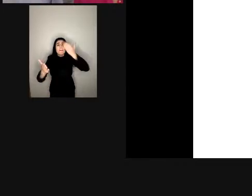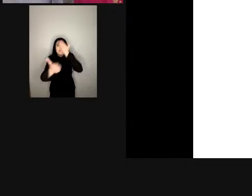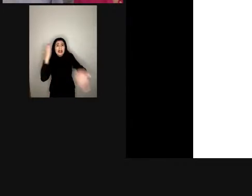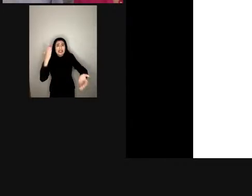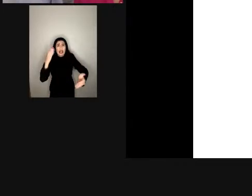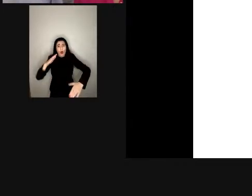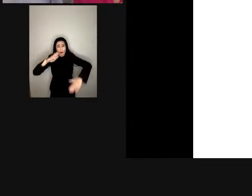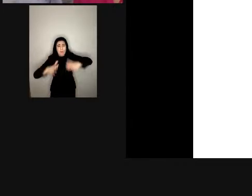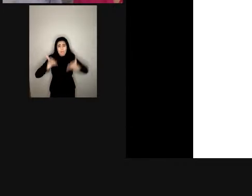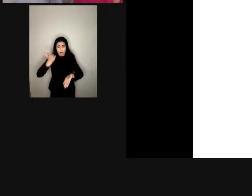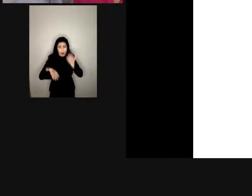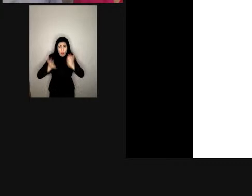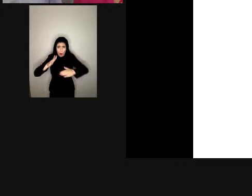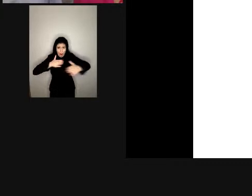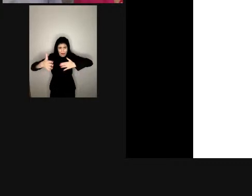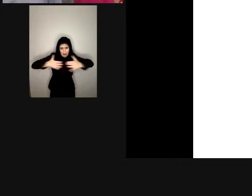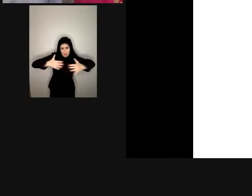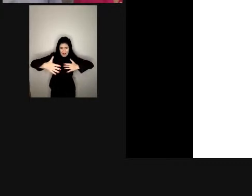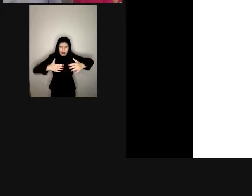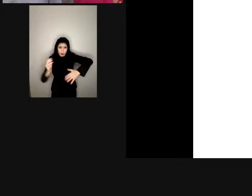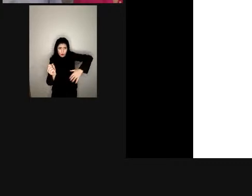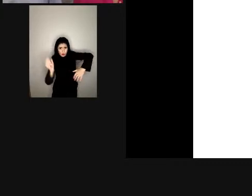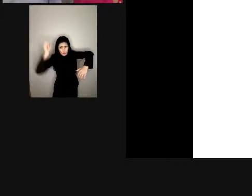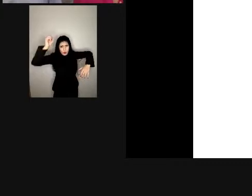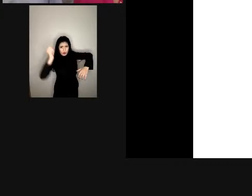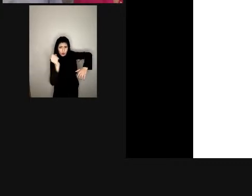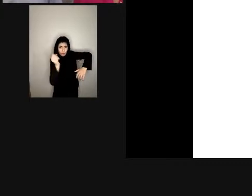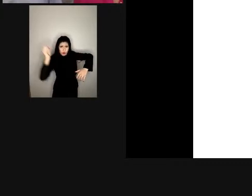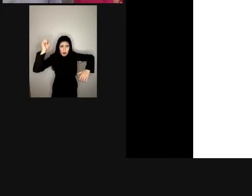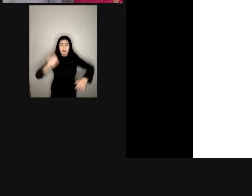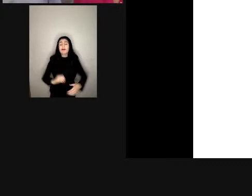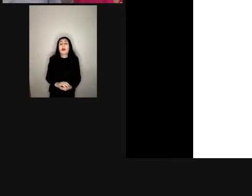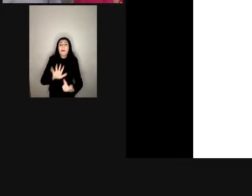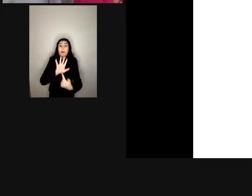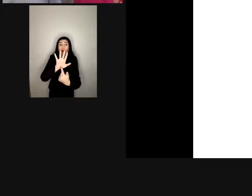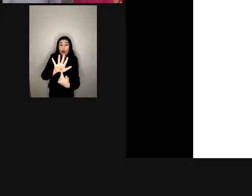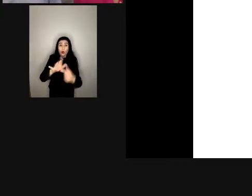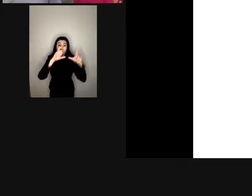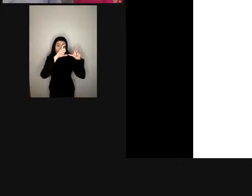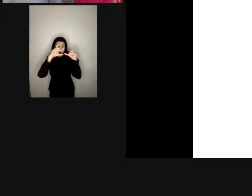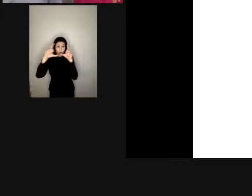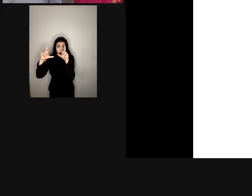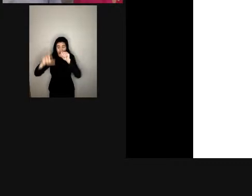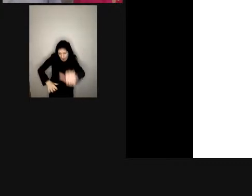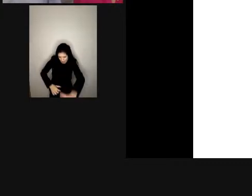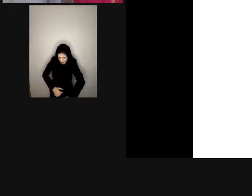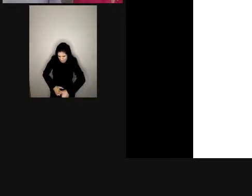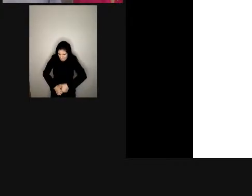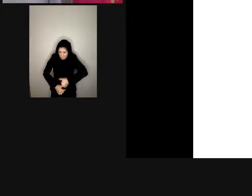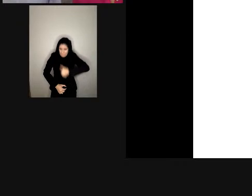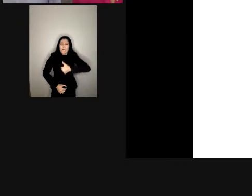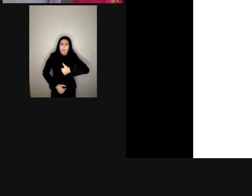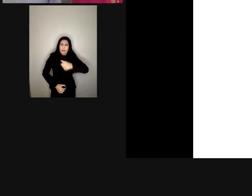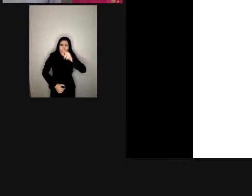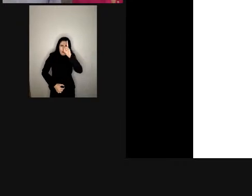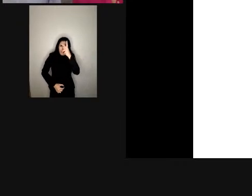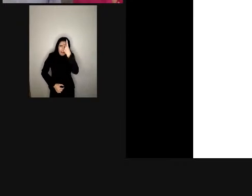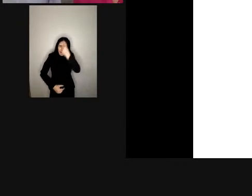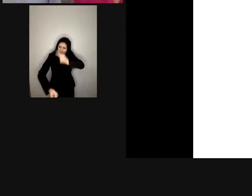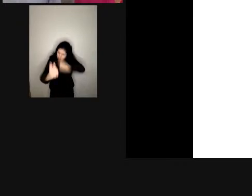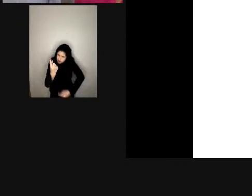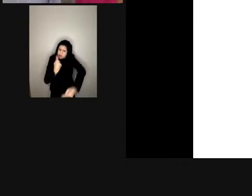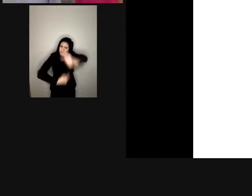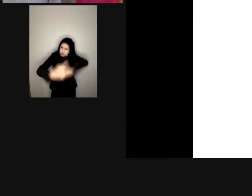a necessidade de uma foto que simbolizasse essa coisa da superação, da vitória, de você ir além dos seus